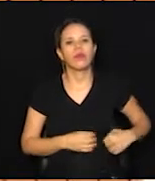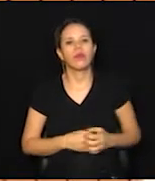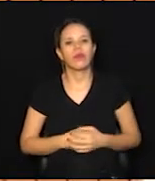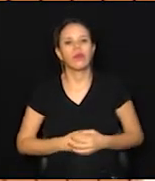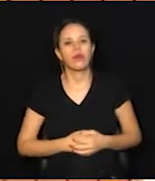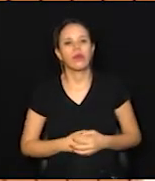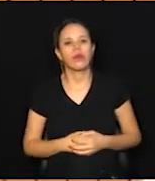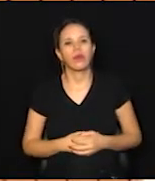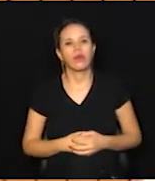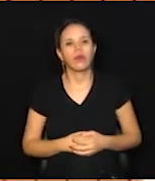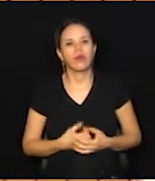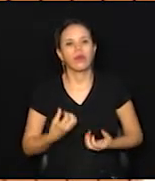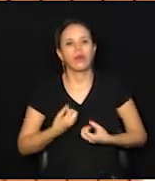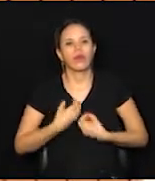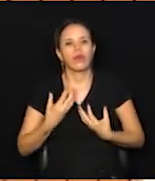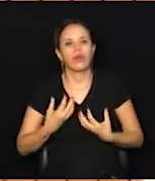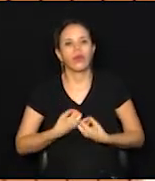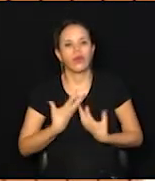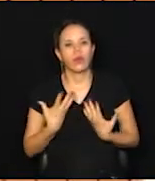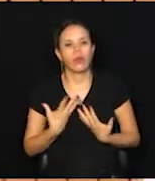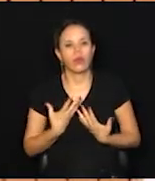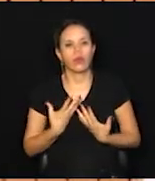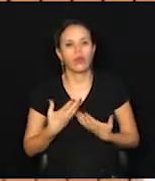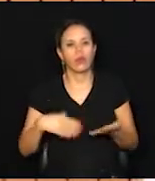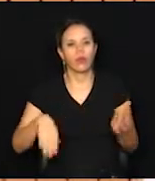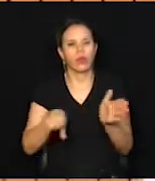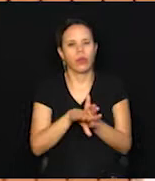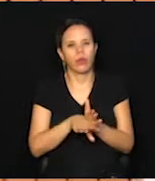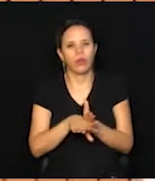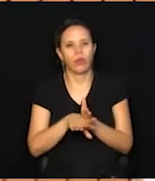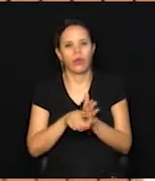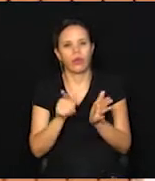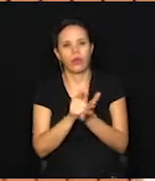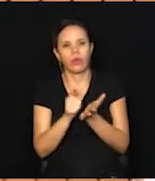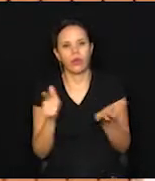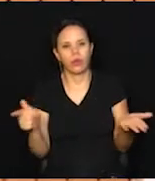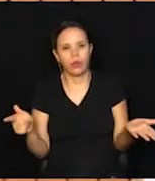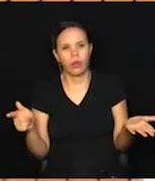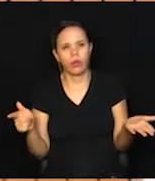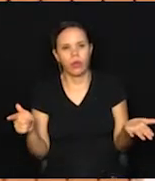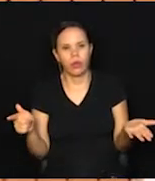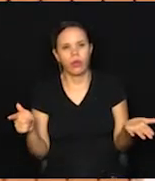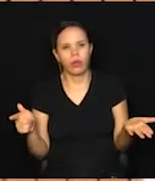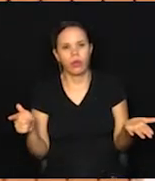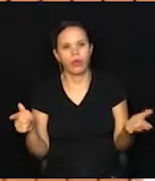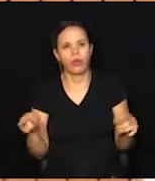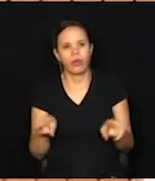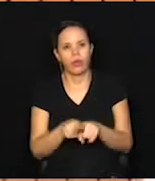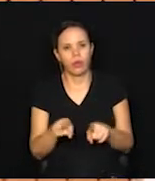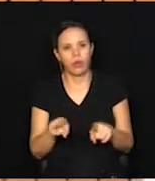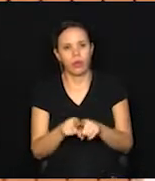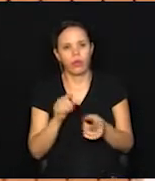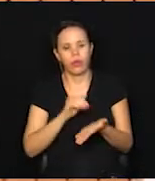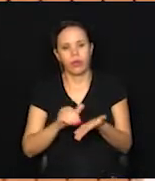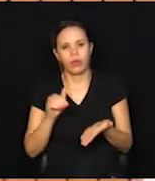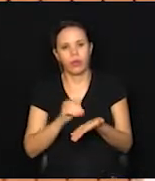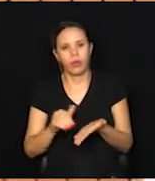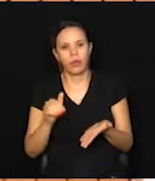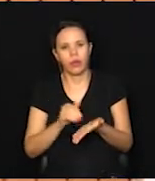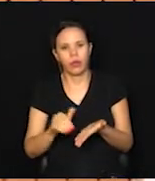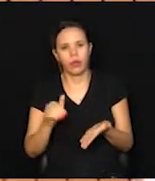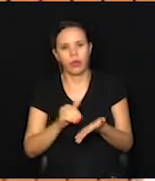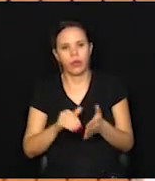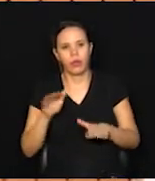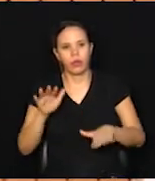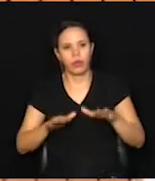pelas informações que nos chegam pelos jornais, que nos chegam também pela secretaria, que muitas